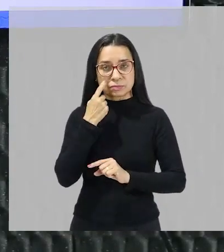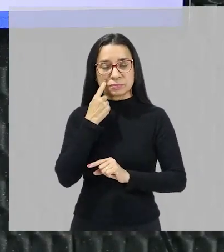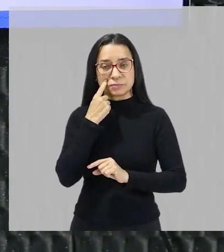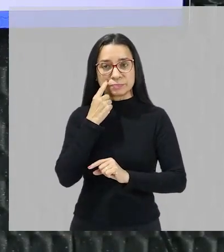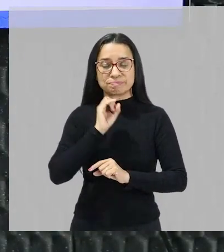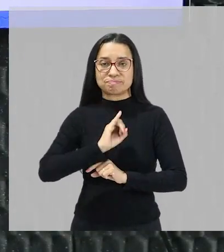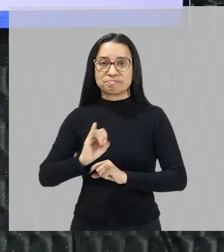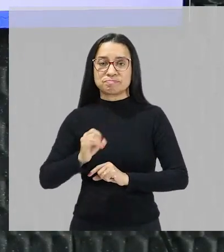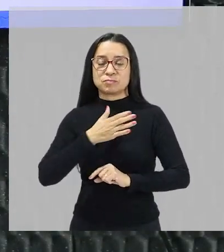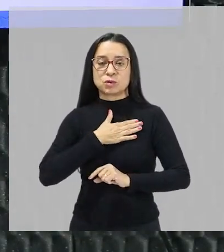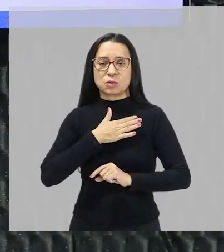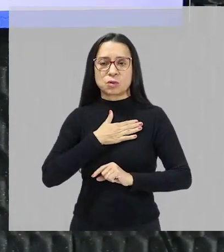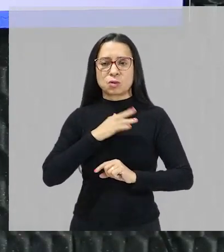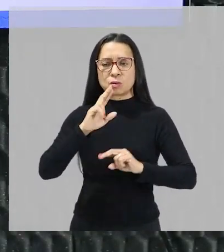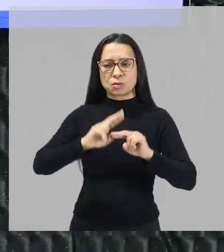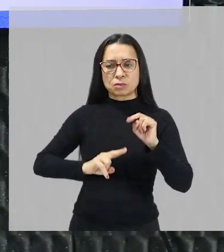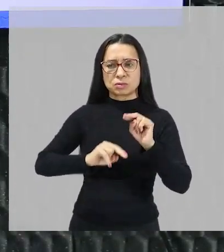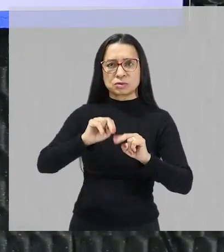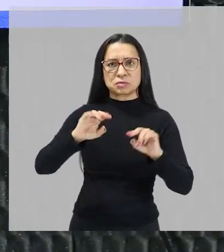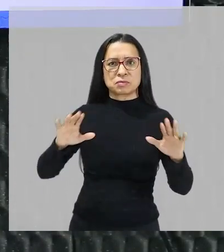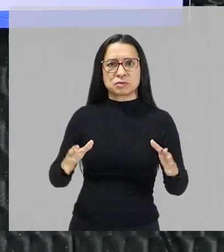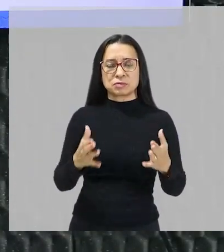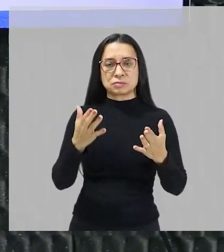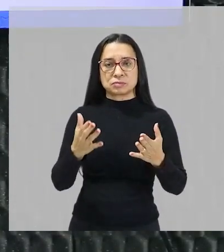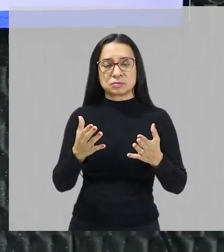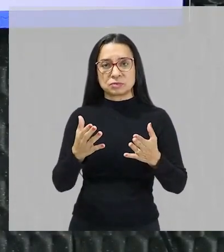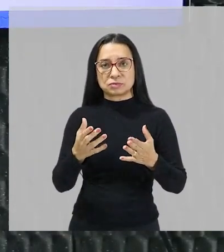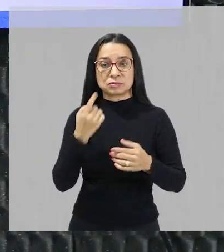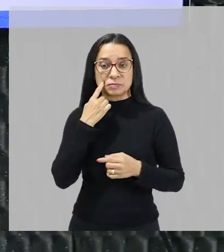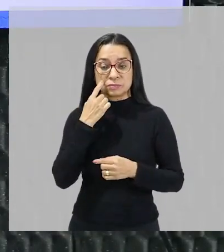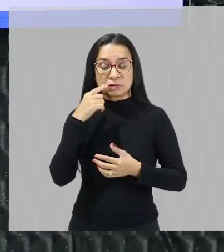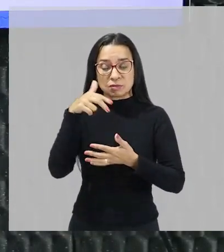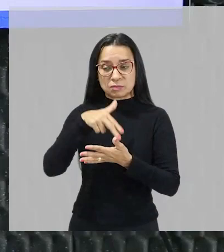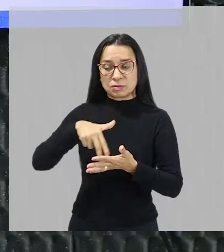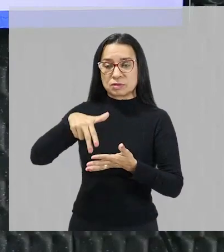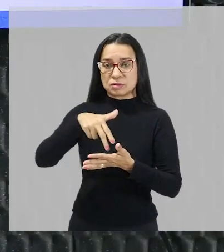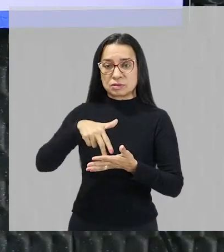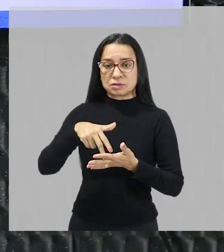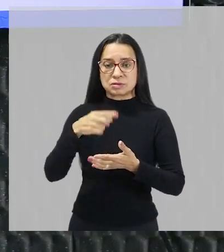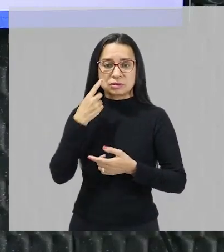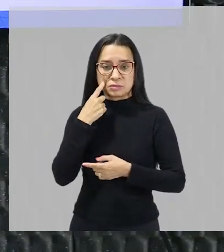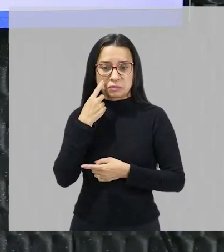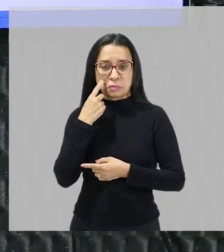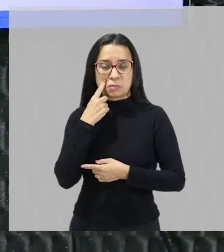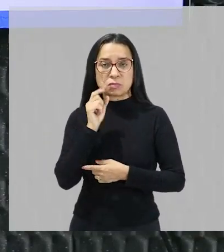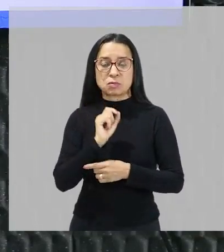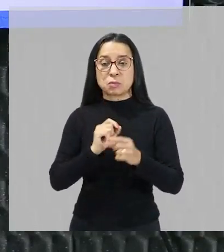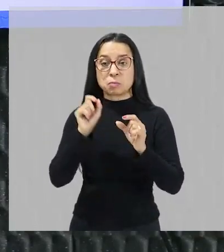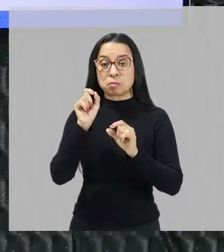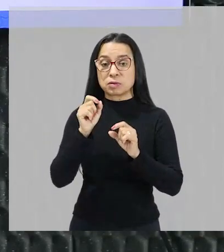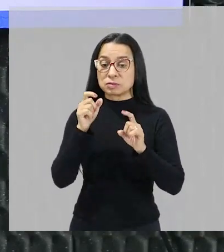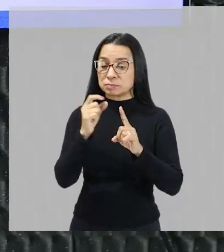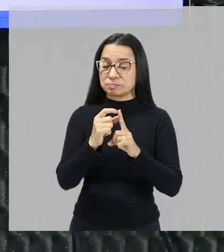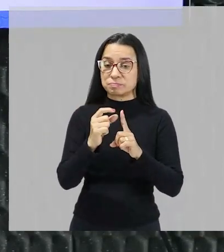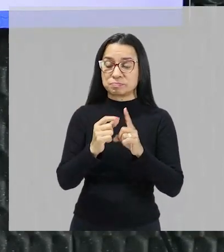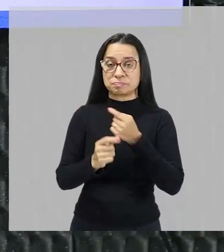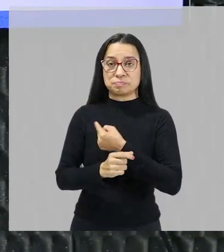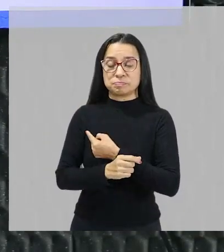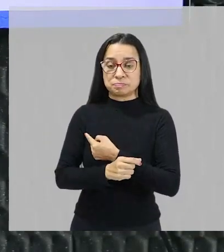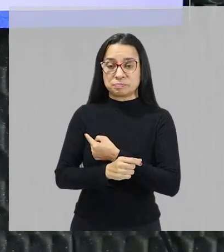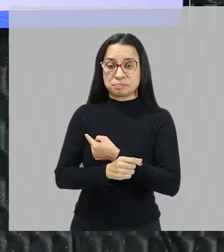São João, né, do Arraial, se já viu a quadrilha dançando, você já ouviu essas expressões. Essas expressões vêm do